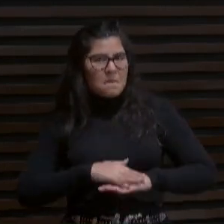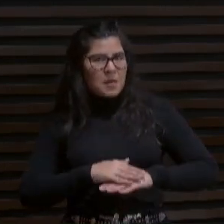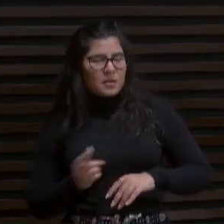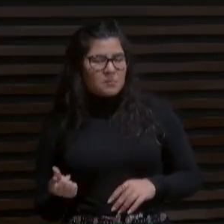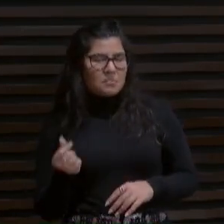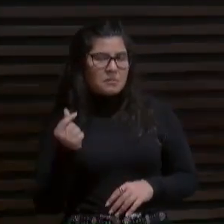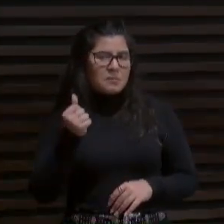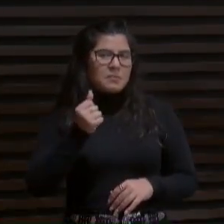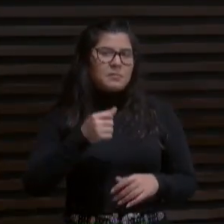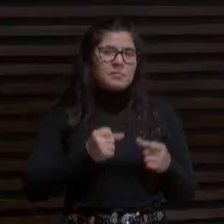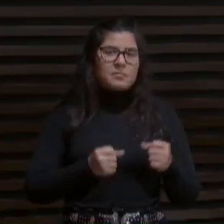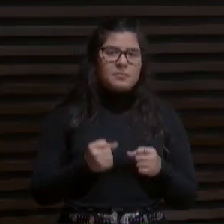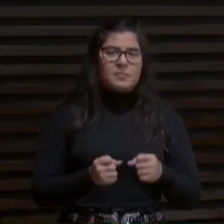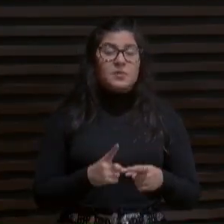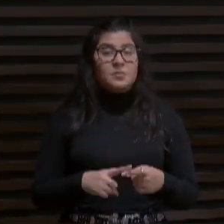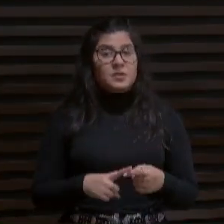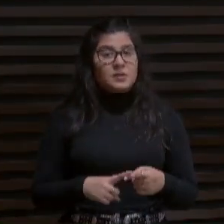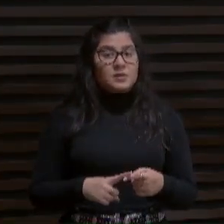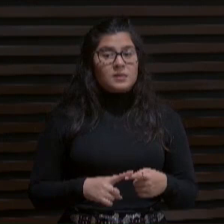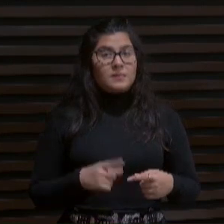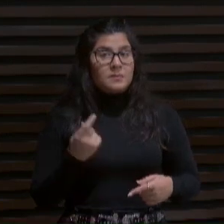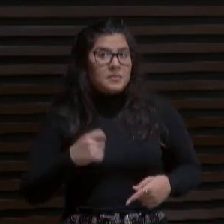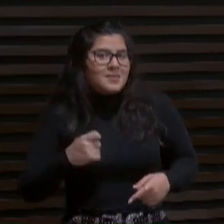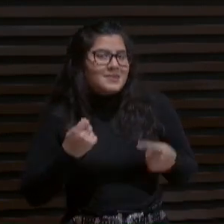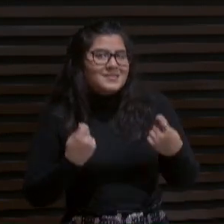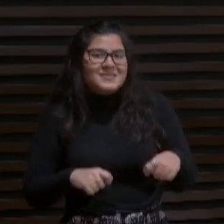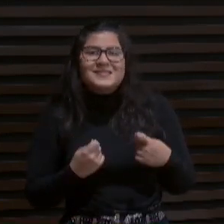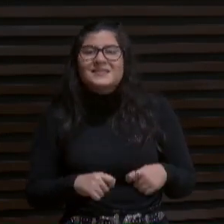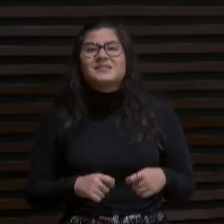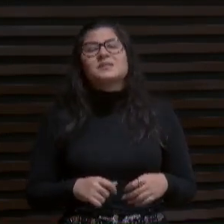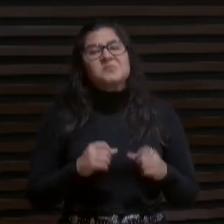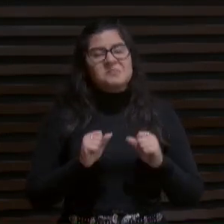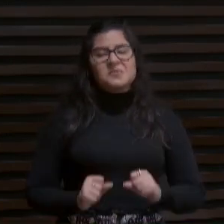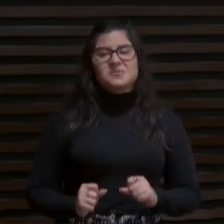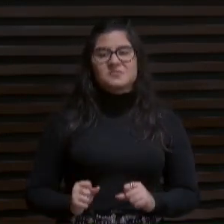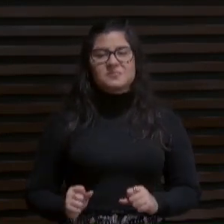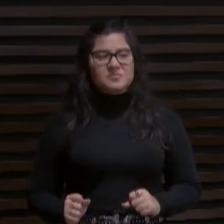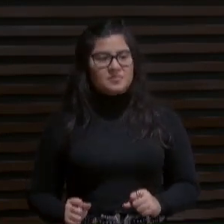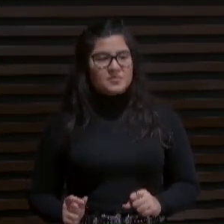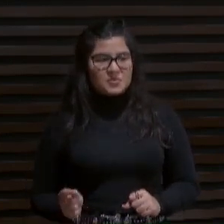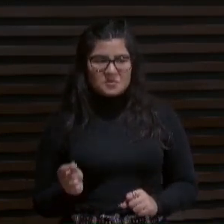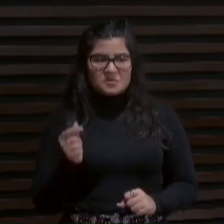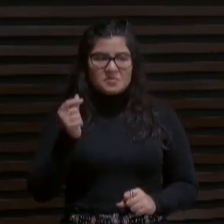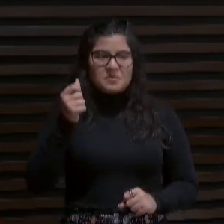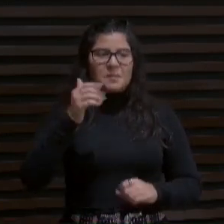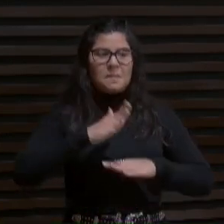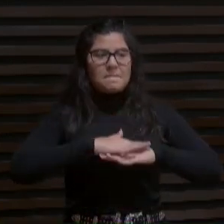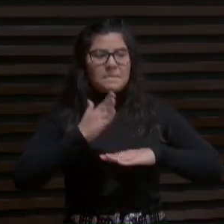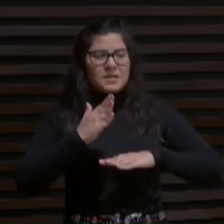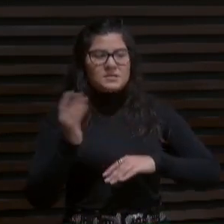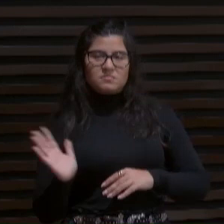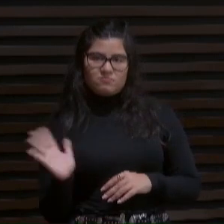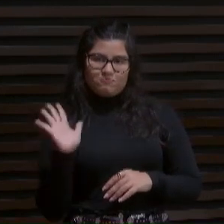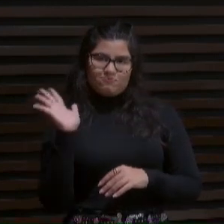do carro, porque diante da necessidade eu posso aumentar a minha oferta, né, o valor, e é assim que as coisas